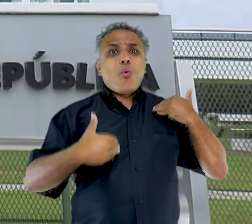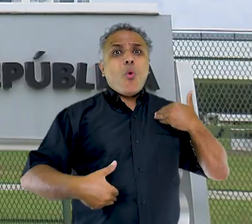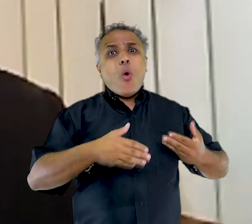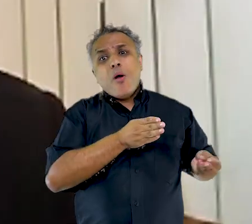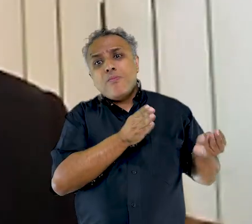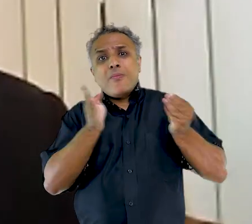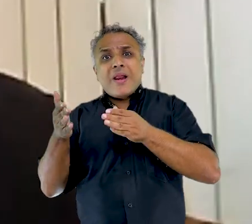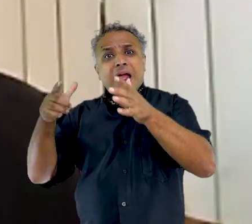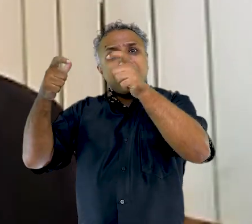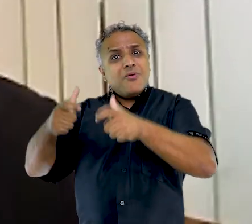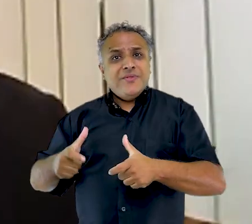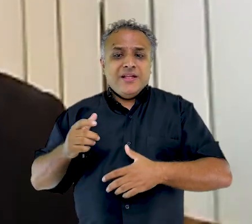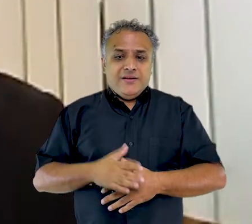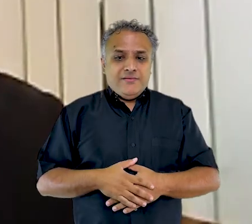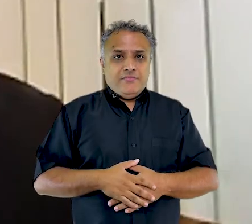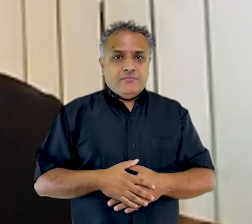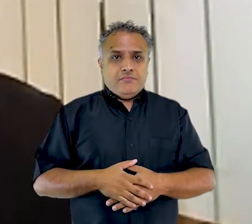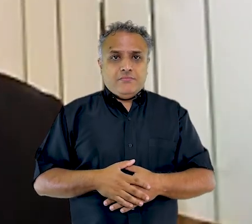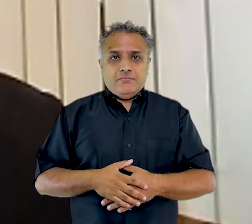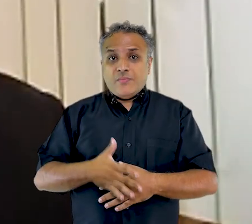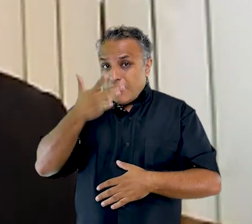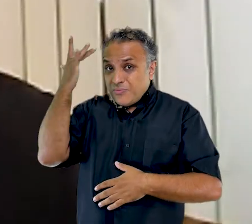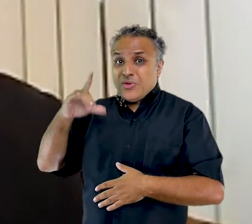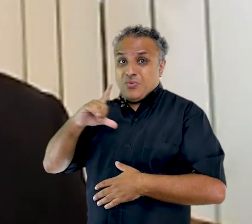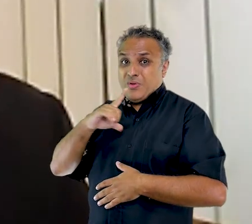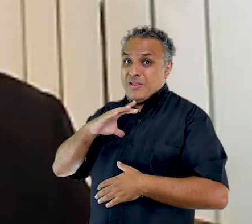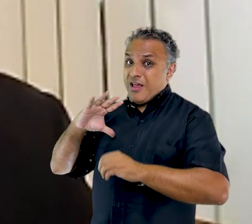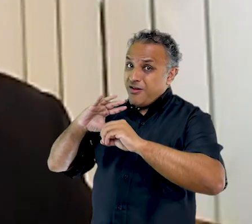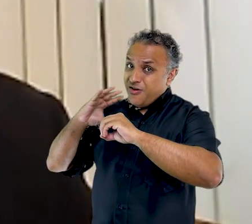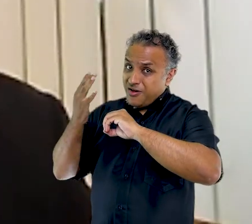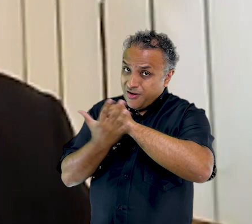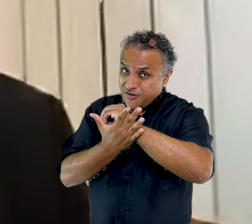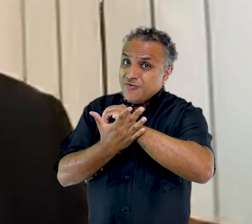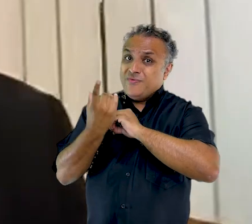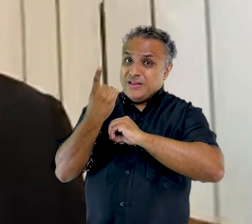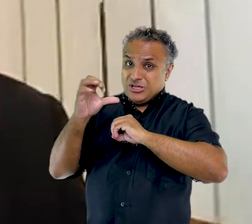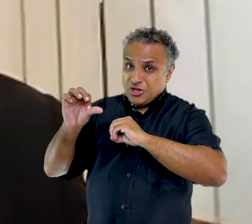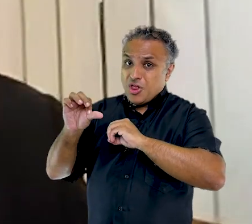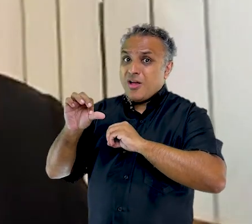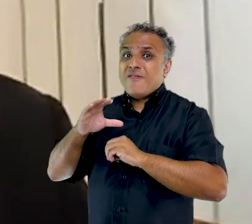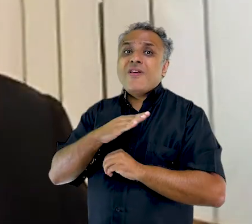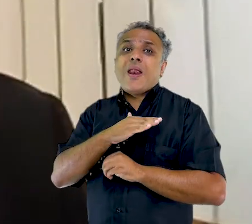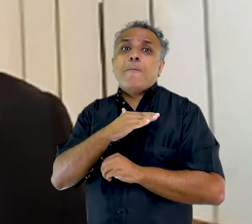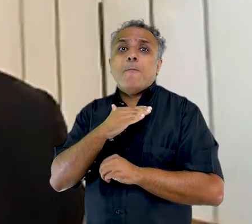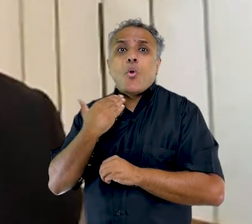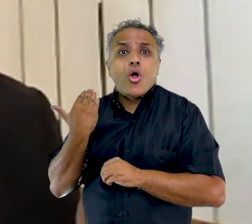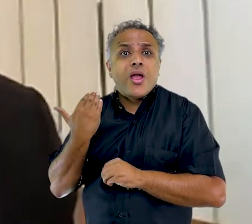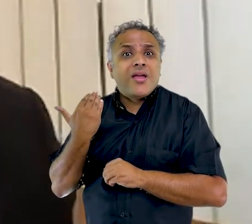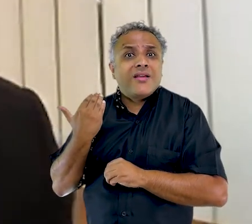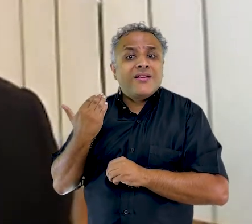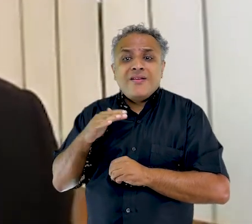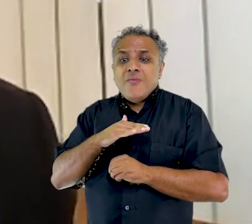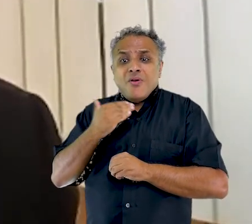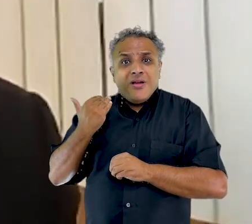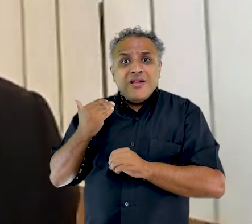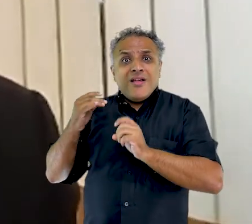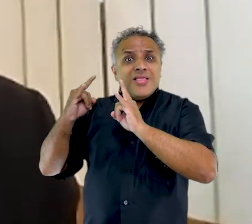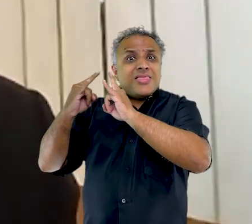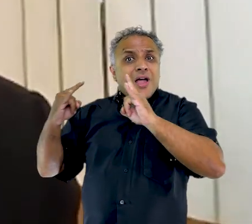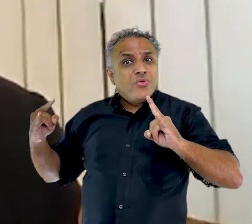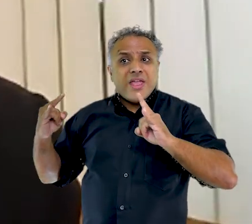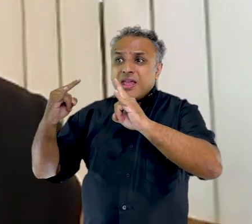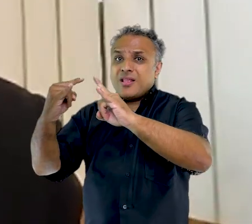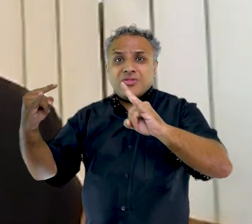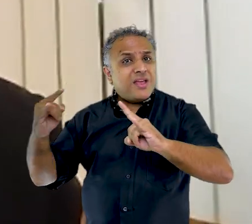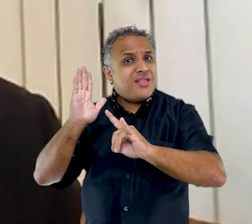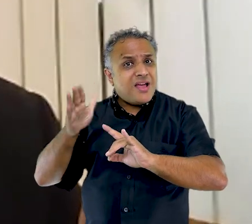comunidade. Essas pessoas foram infectadas pelo novo coronavírus e vieram a óbito. Só que não vieram a óbito na aldeia. Eram